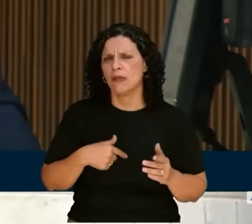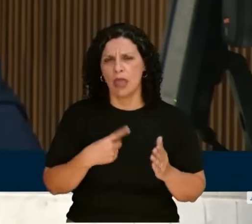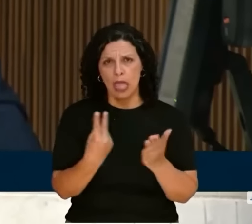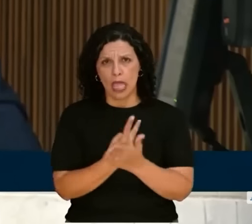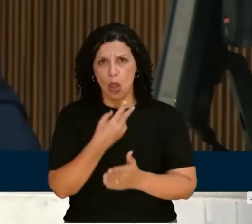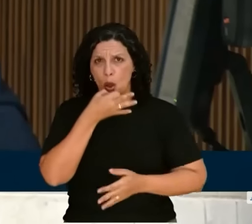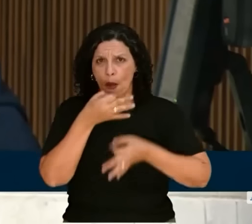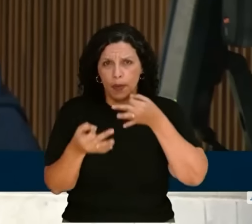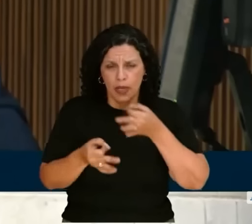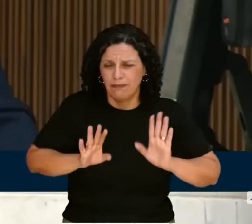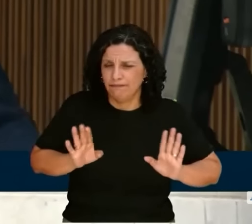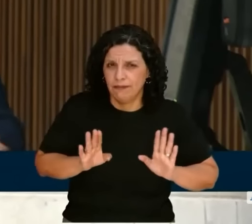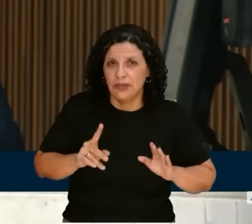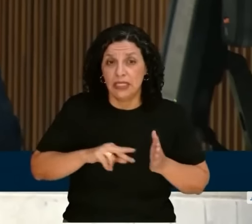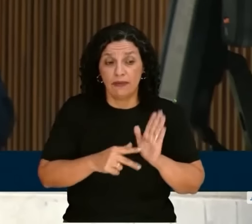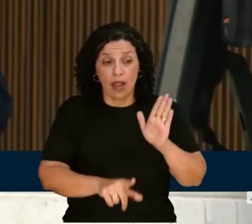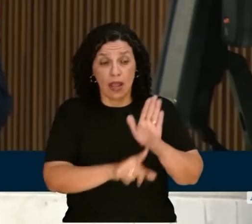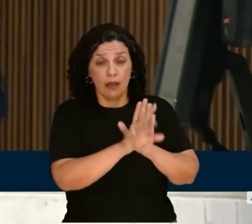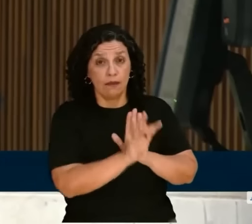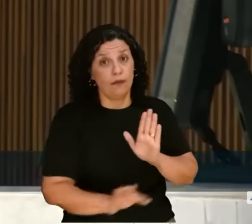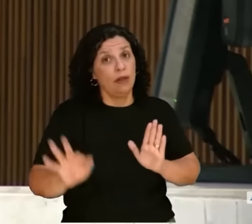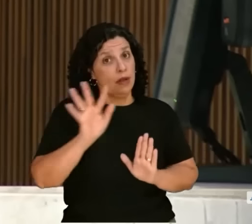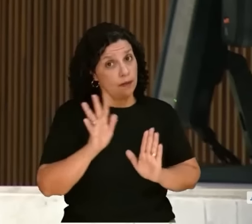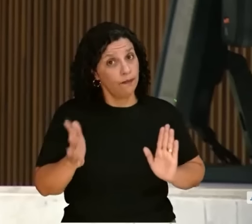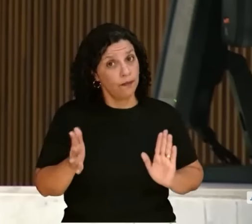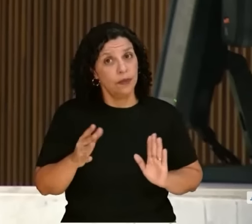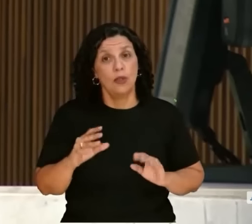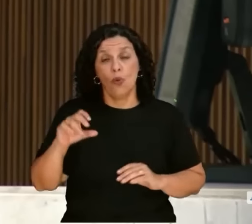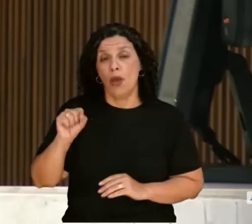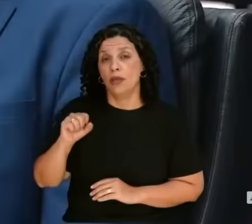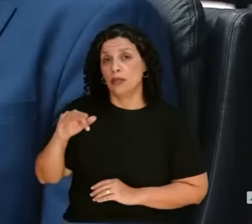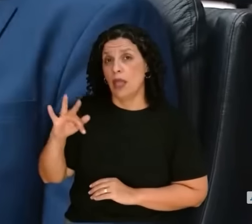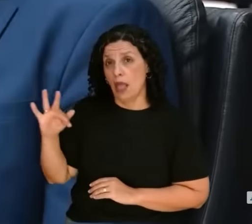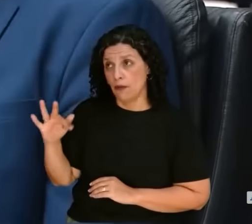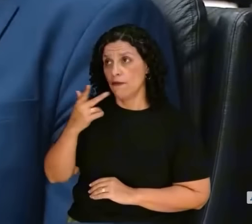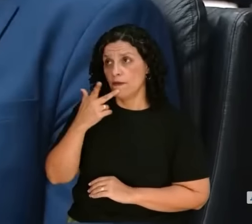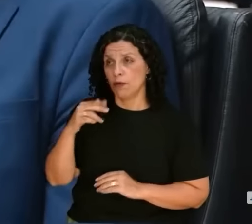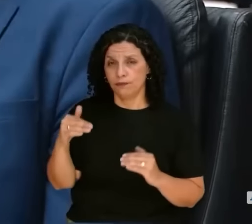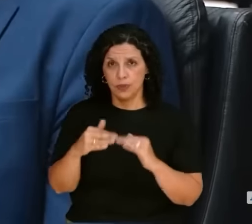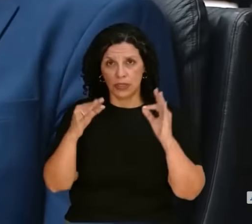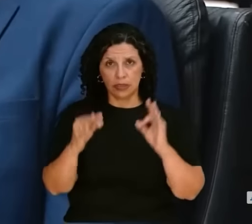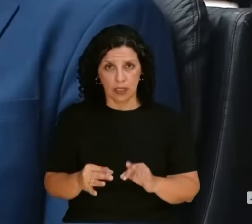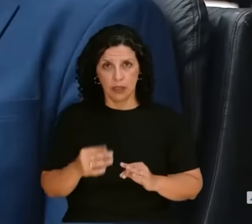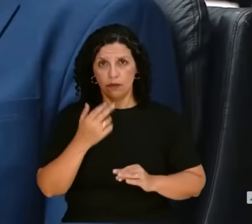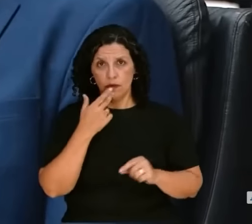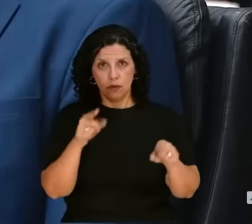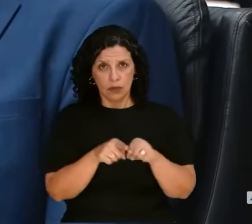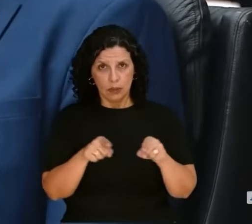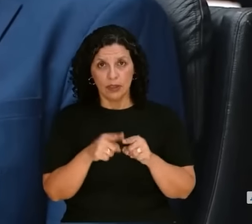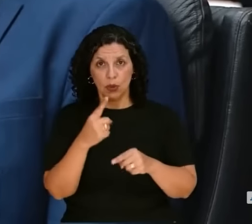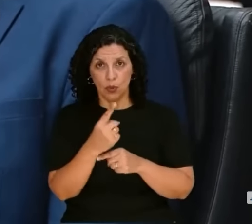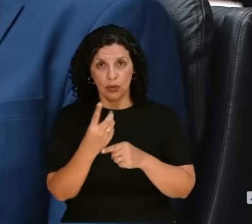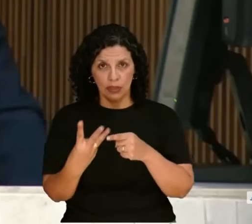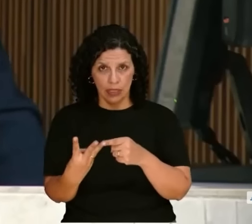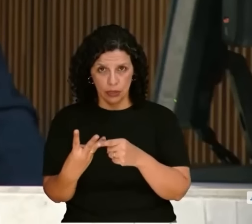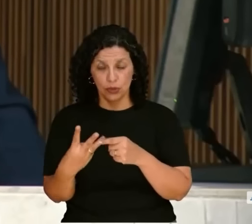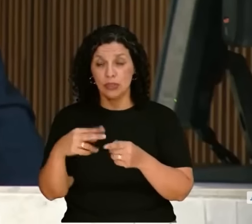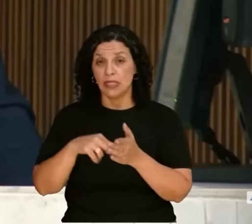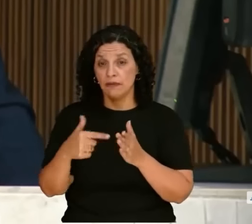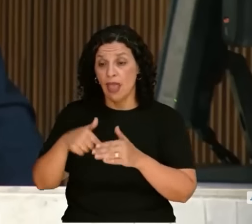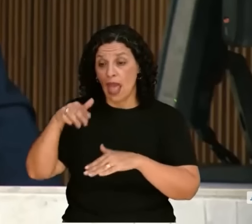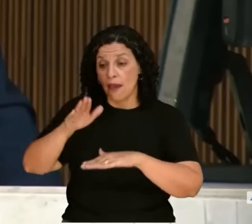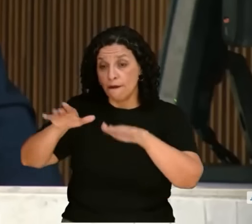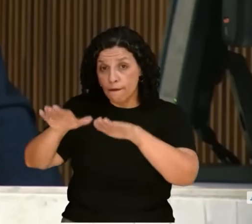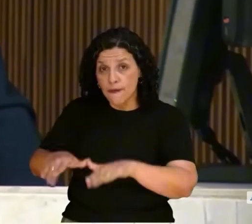não é opinião, é lei federal. O Supremo Tribunal Federal confirmou isso, reafirmou 1/3 de hora atividade. Em nenhum